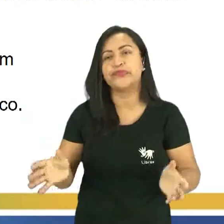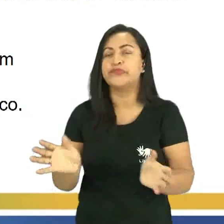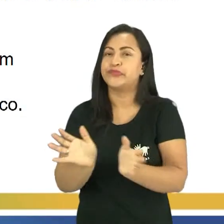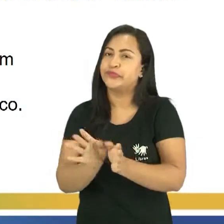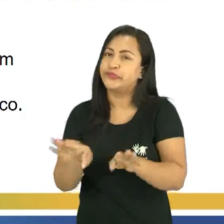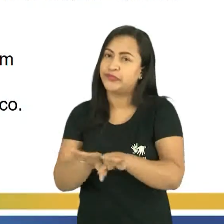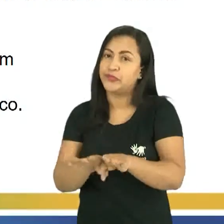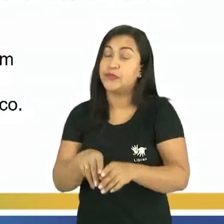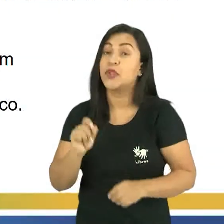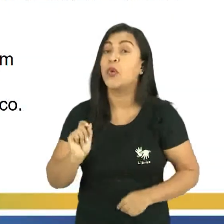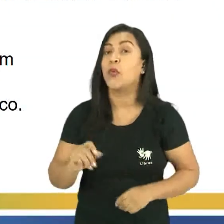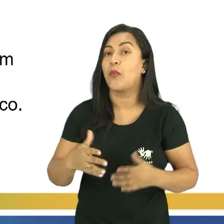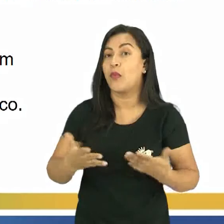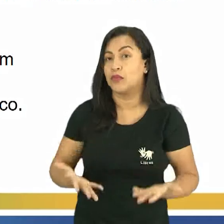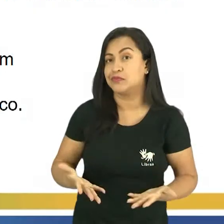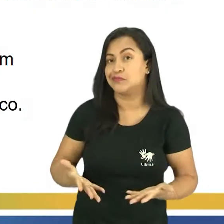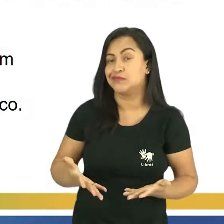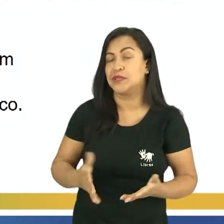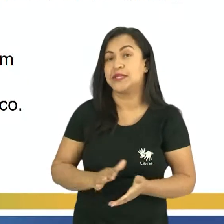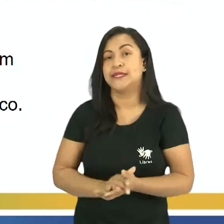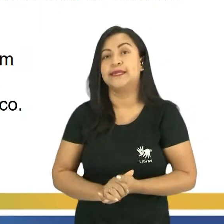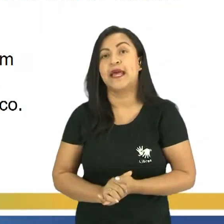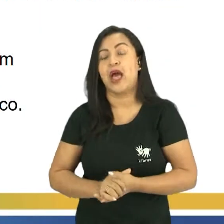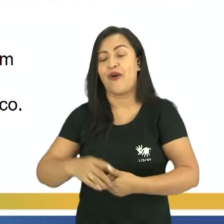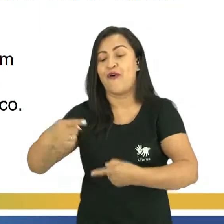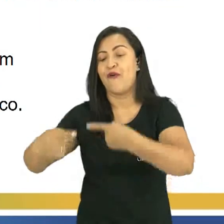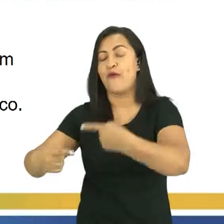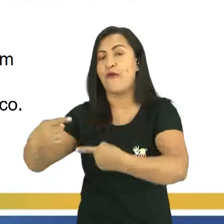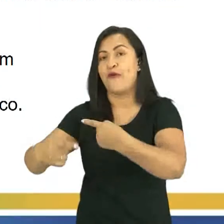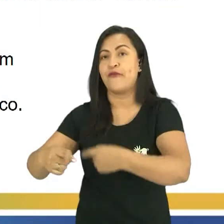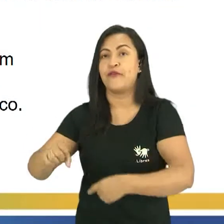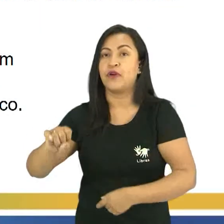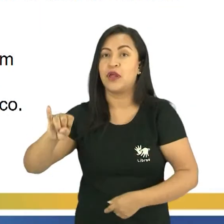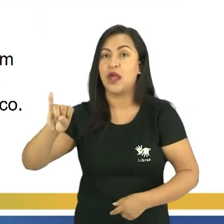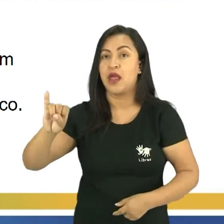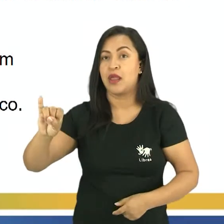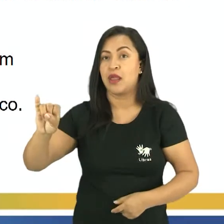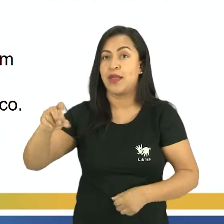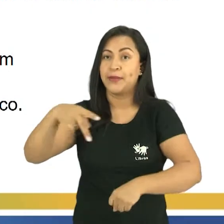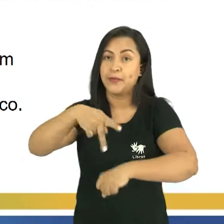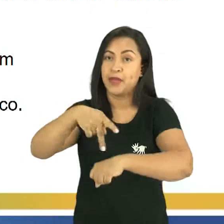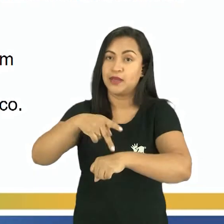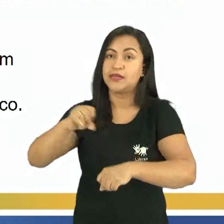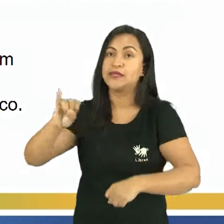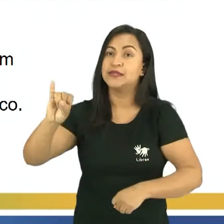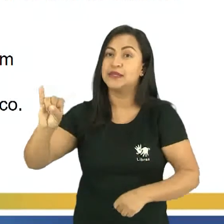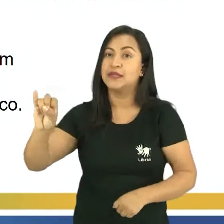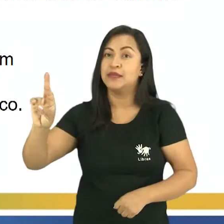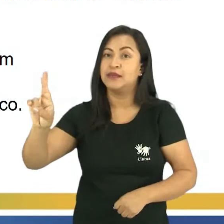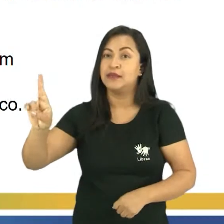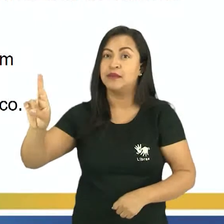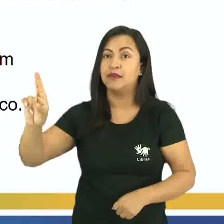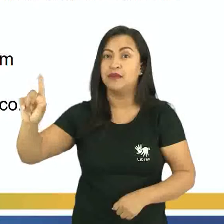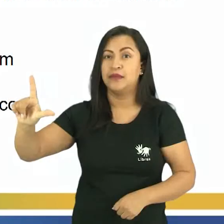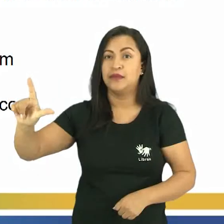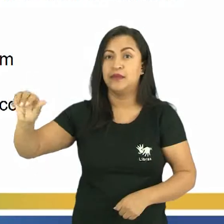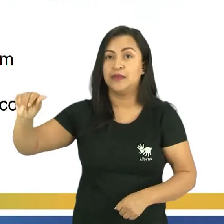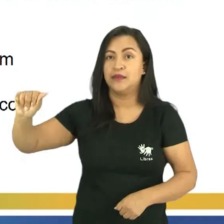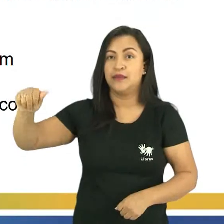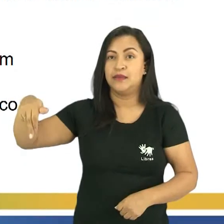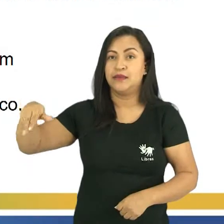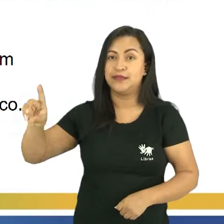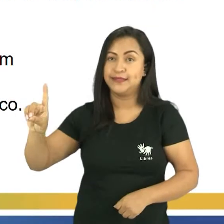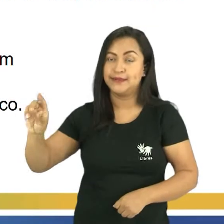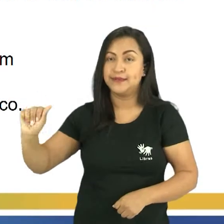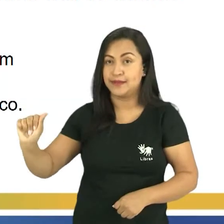primeiro aí seria qual? O conflito entre as Irlandas, né? A Irlanda do Norte e a Irlanda independente, né? A